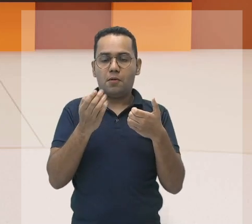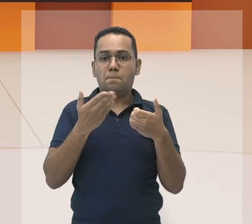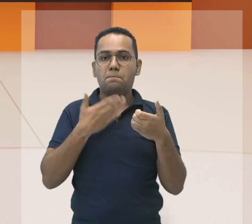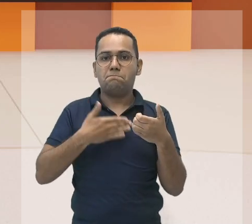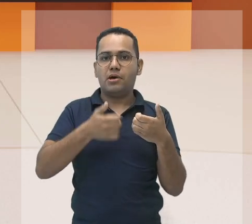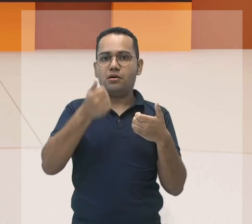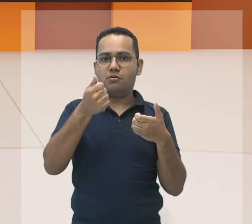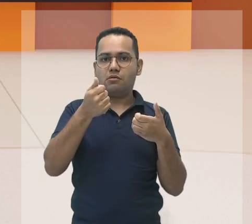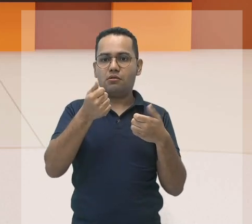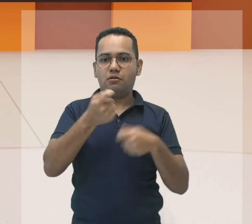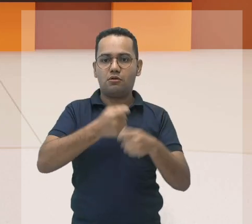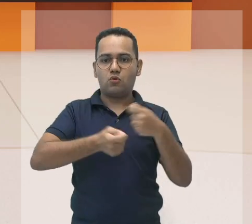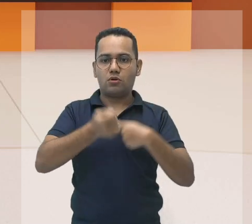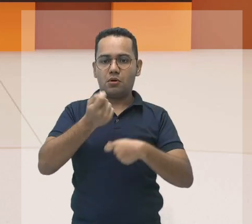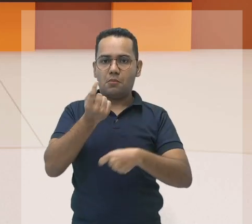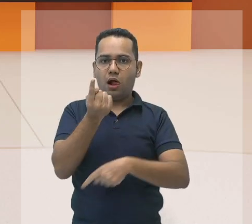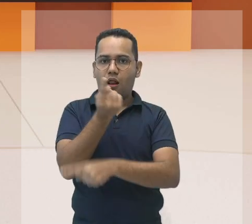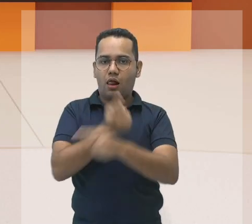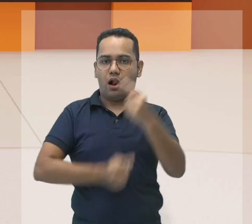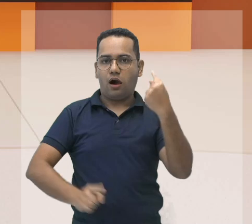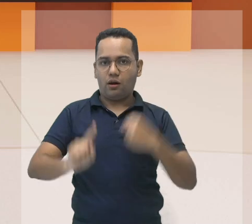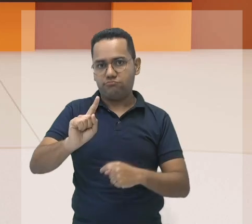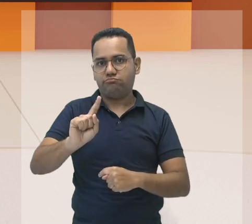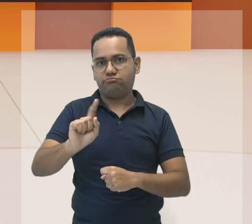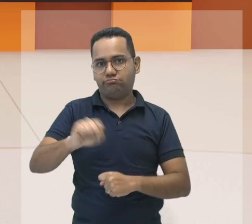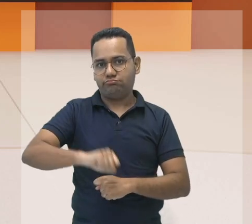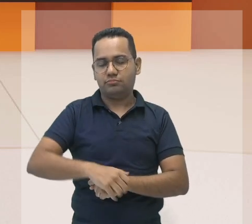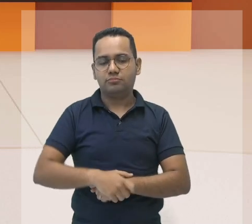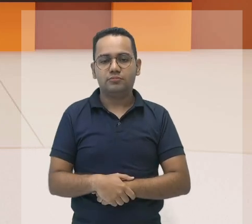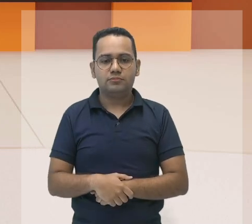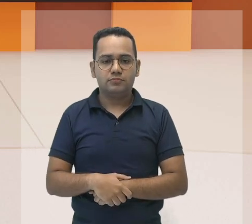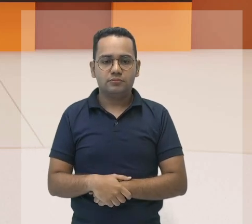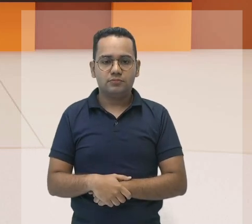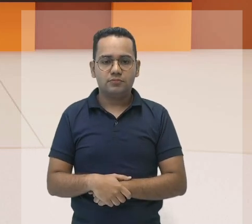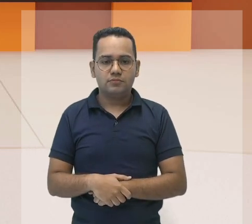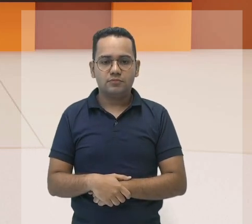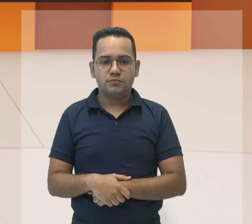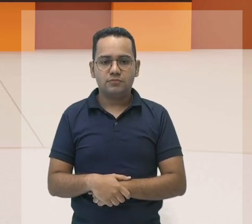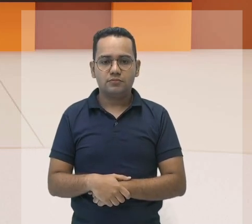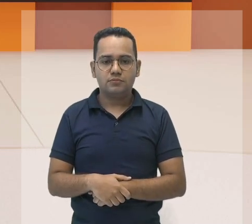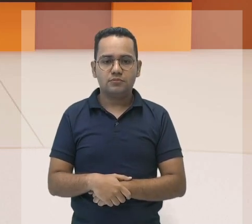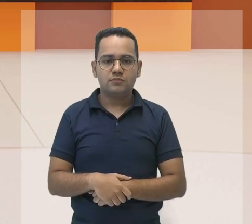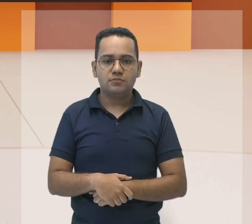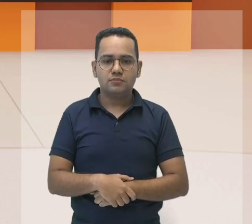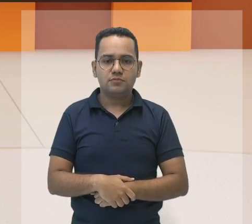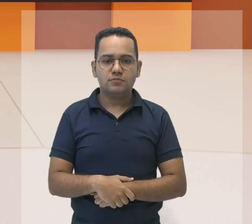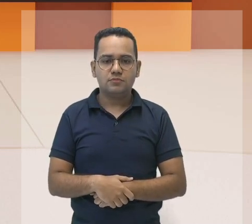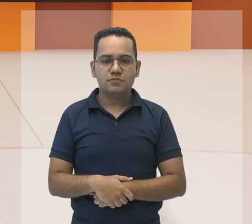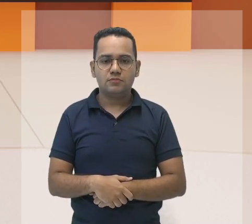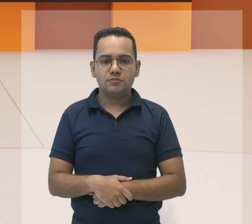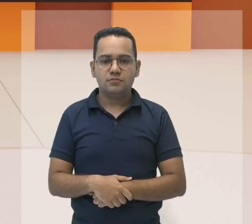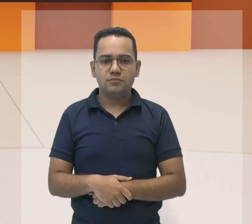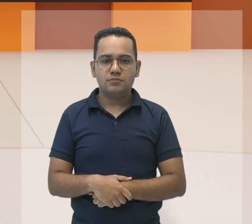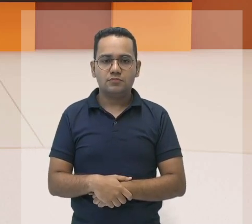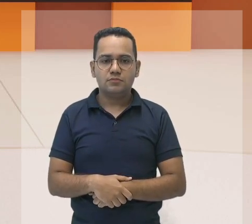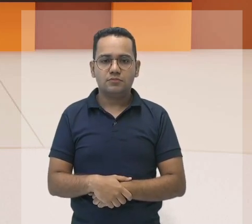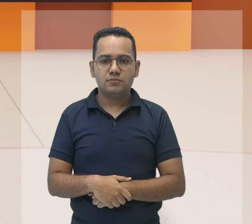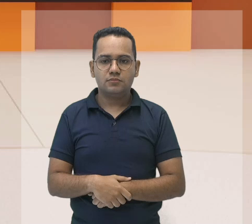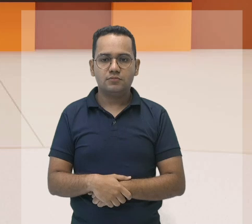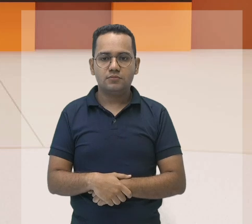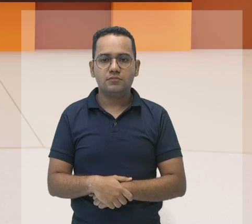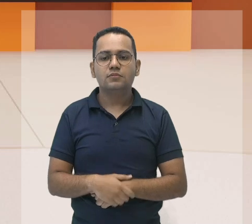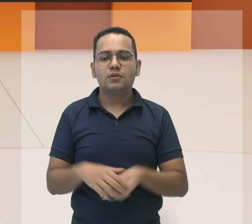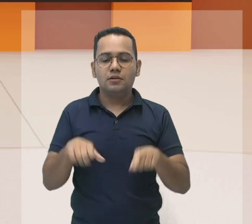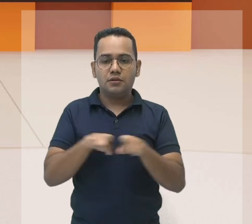de fortalecerem as suas atividades econômicas, as suas economias. Além disso, os blocos econômicos dava também